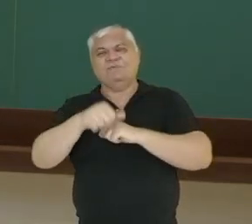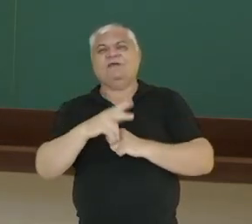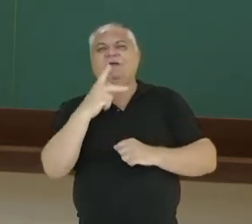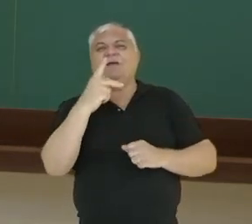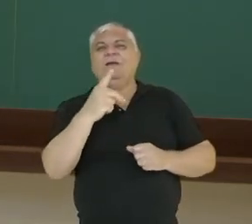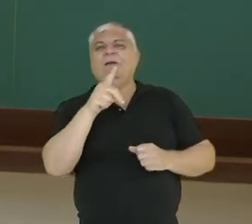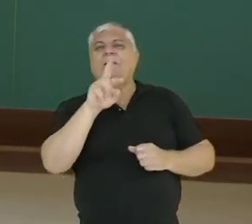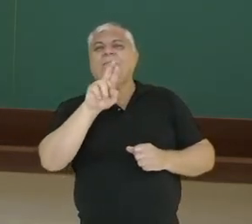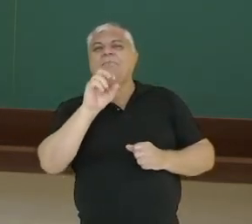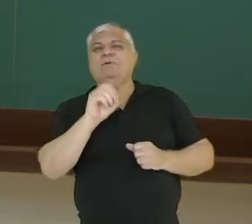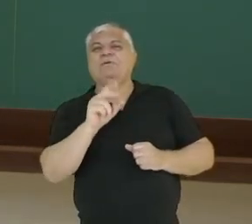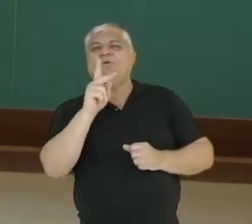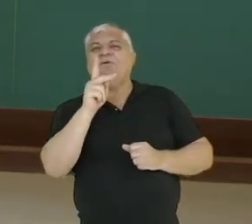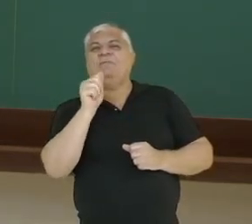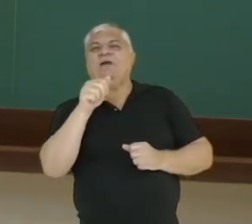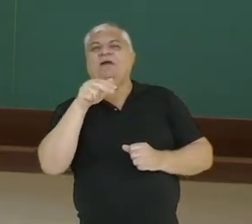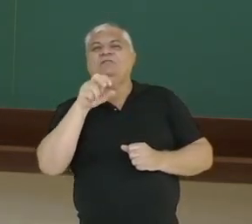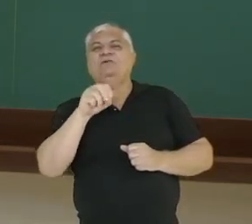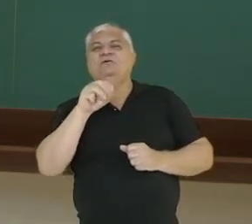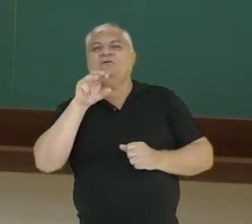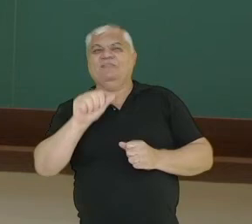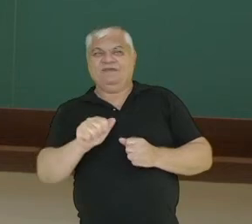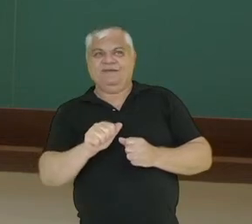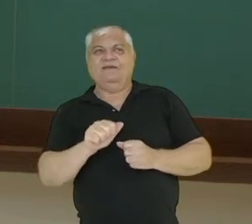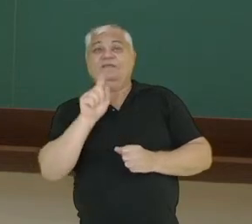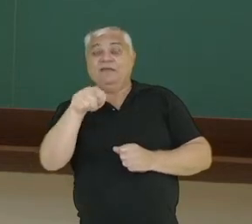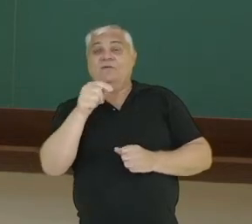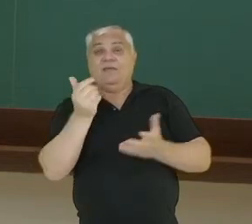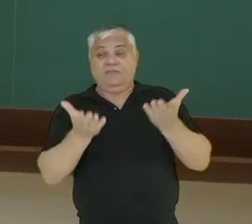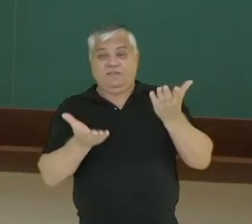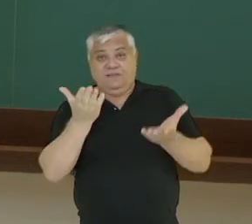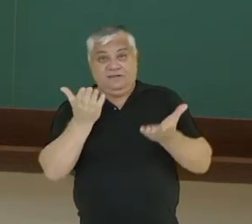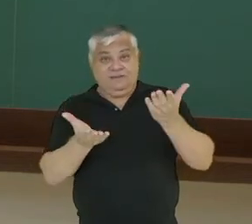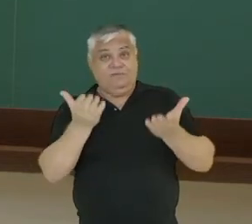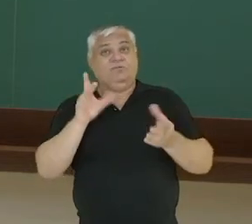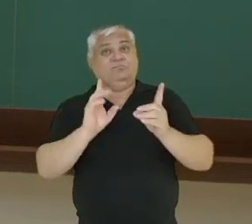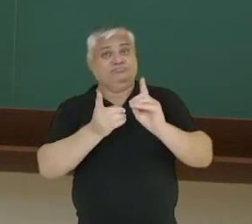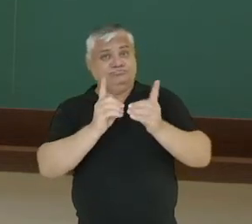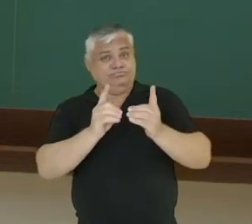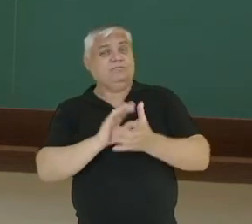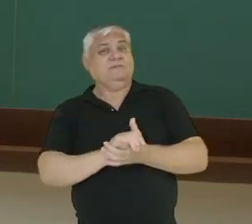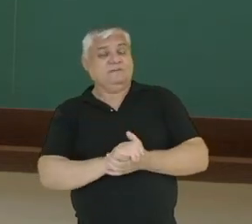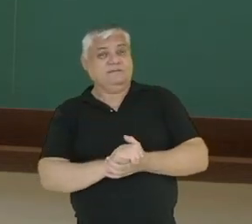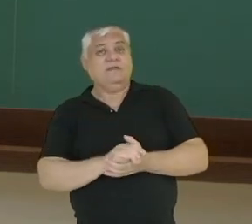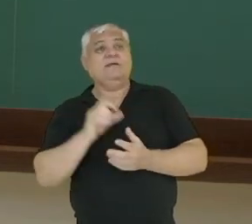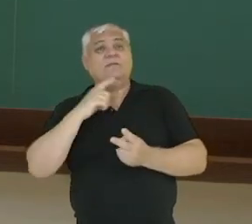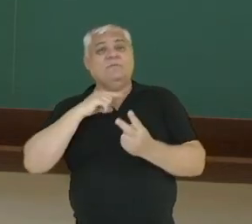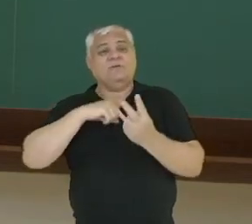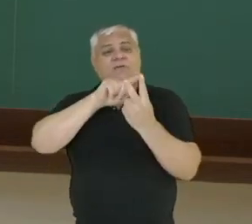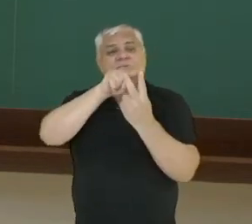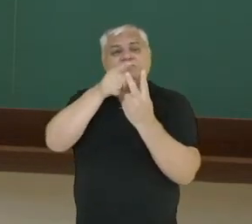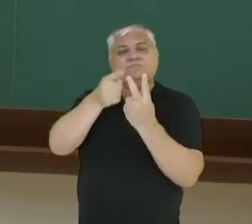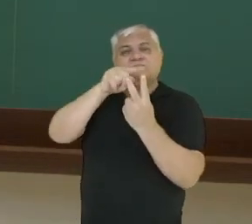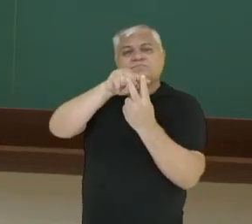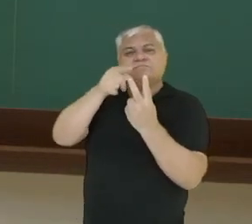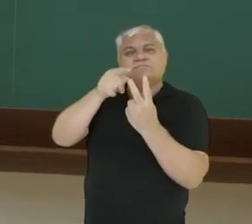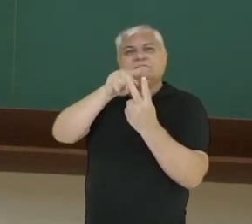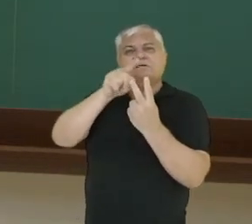Nós temos então um equilíbrio dinâmico, tá? Um equilíbrio dinâmico. Se nós formos medir